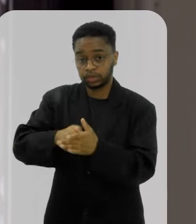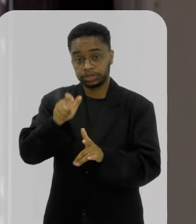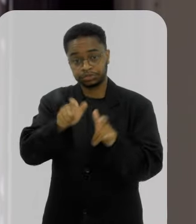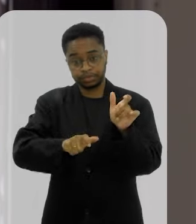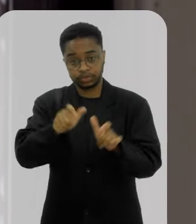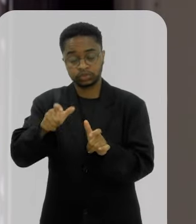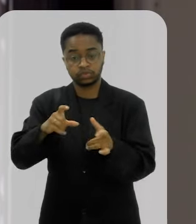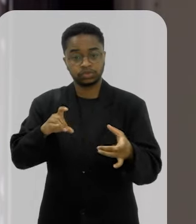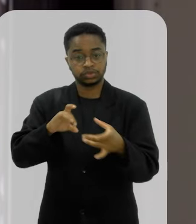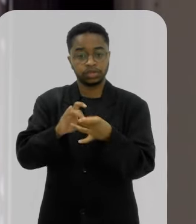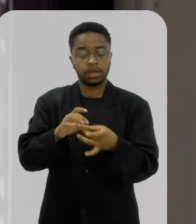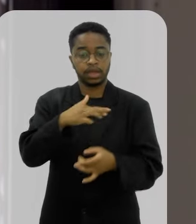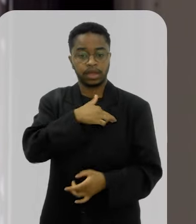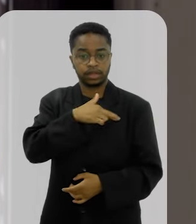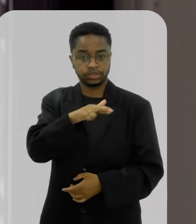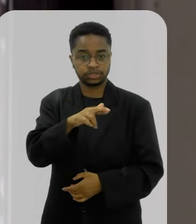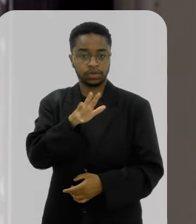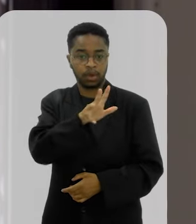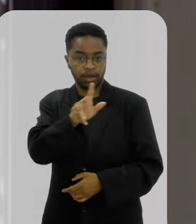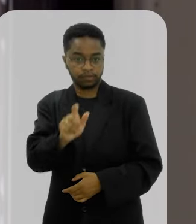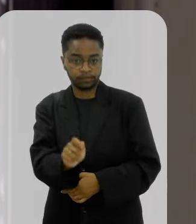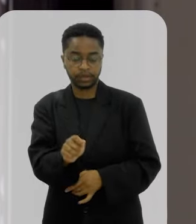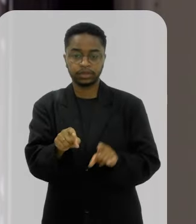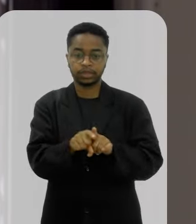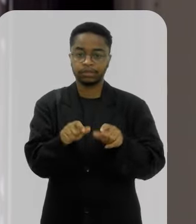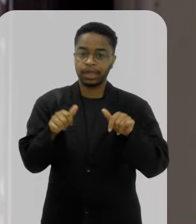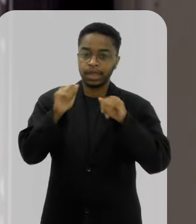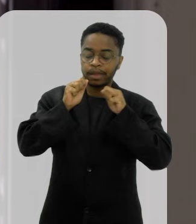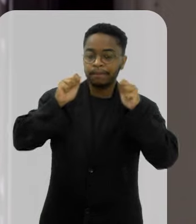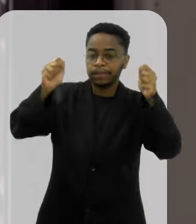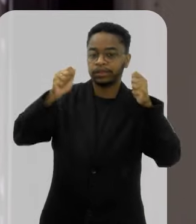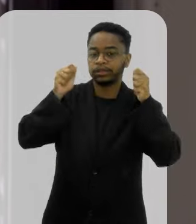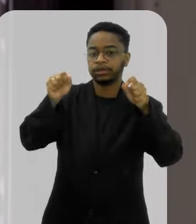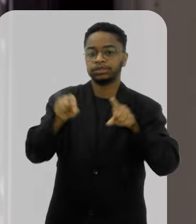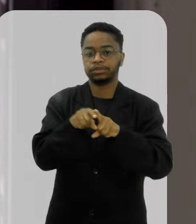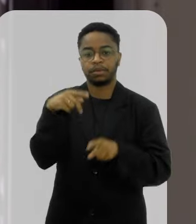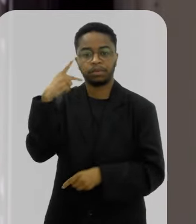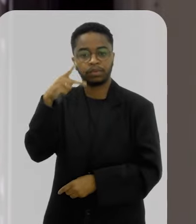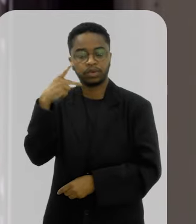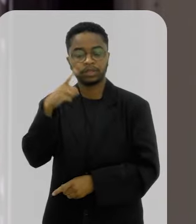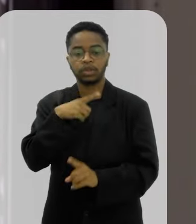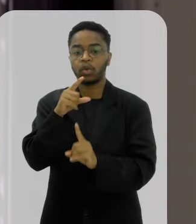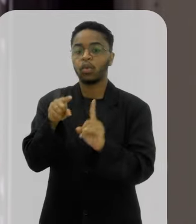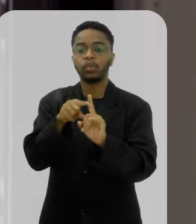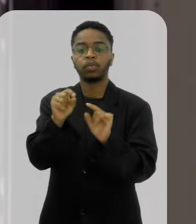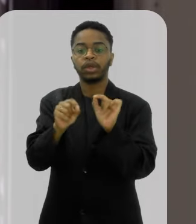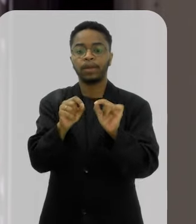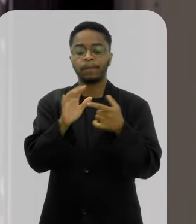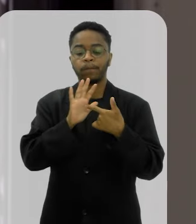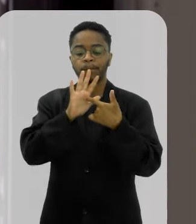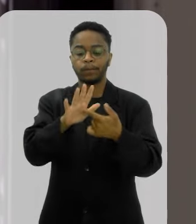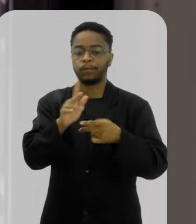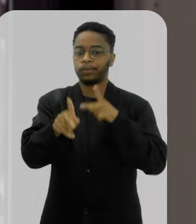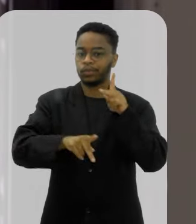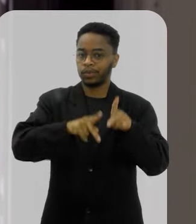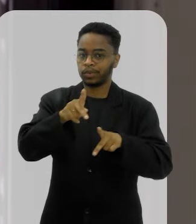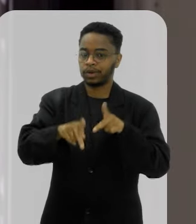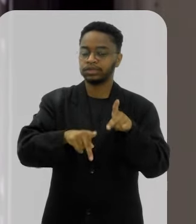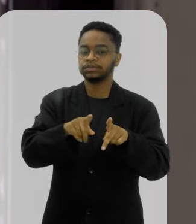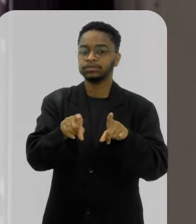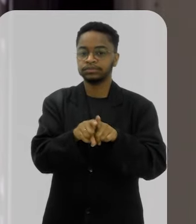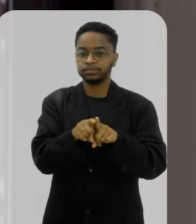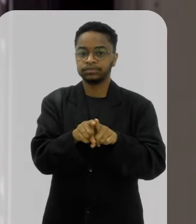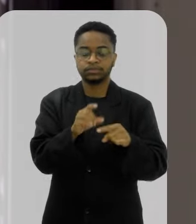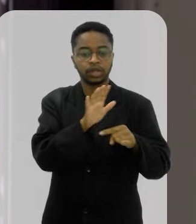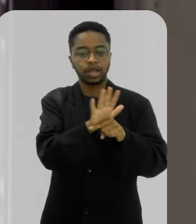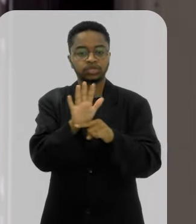de pessoas, né, que fazem parte dessas religiões de matriz africana, de militantes, de políticos, com o objetivo de expor para a